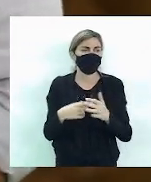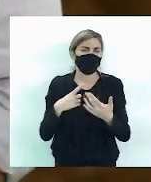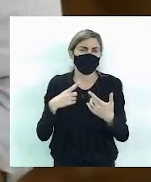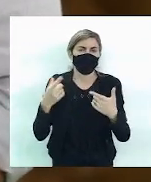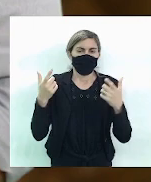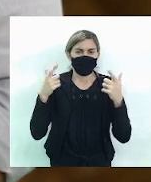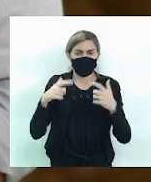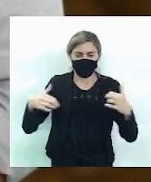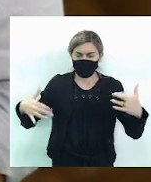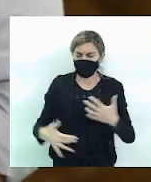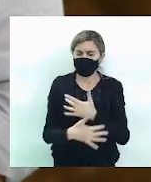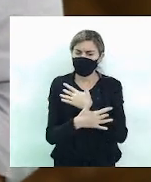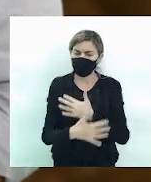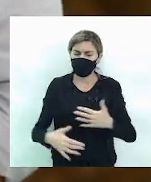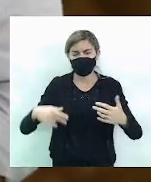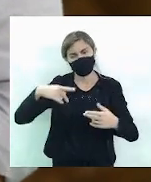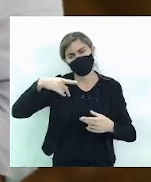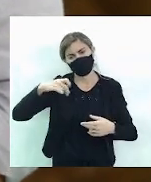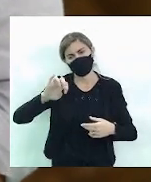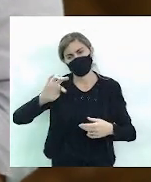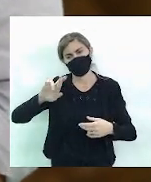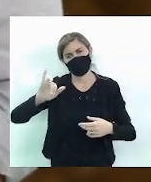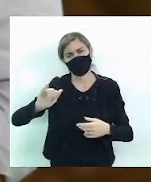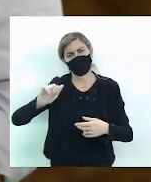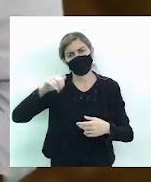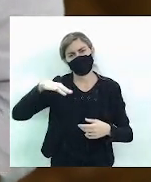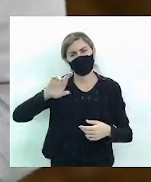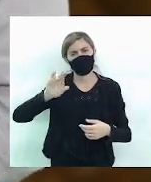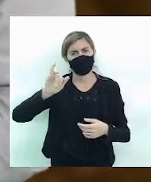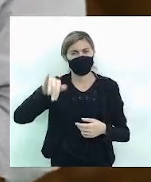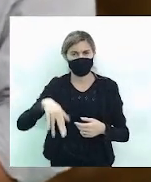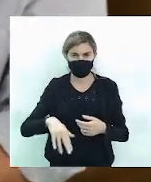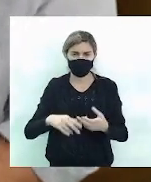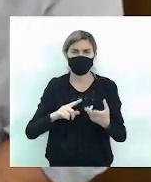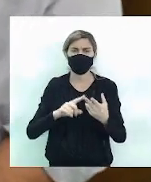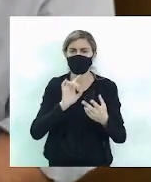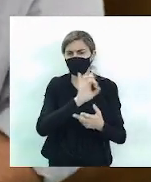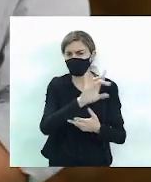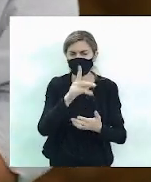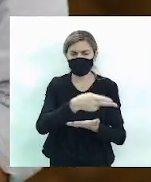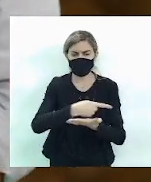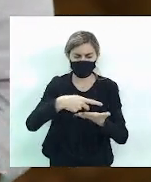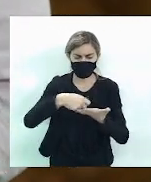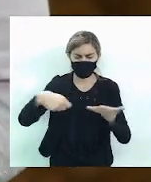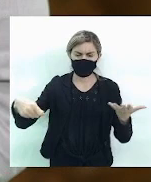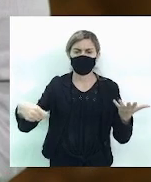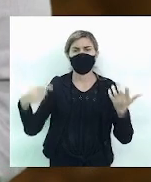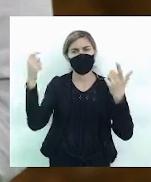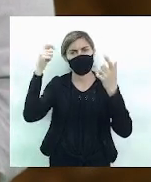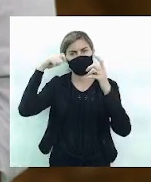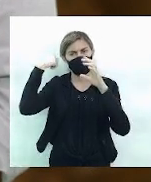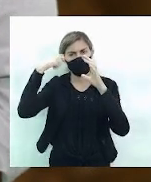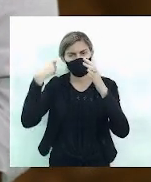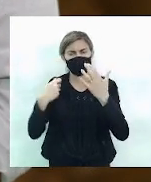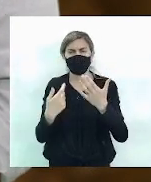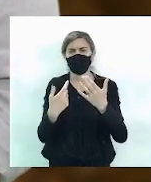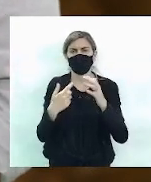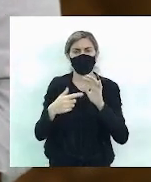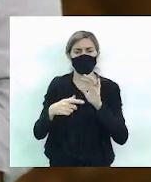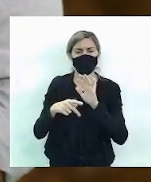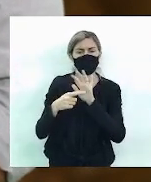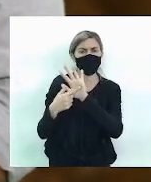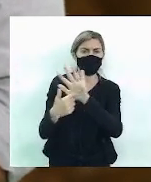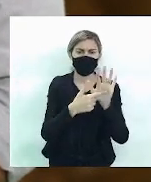do Baião, do Petrúcio Amorim. E você falou uma coisa interessante, professor. Cada poeta, cada artista reverencia a sua terra. Isso.